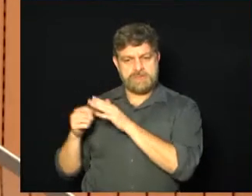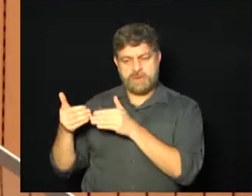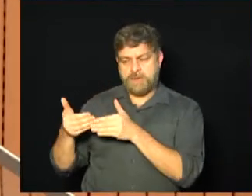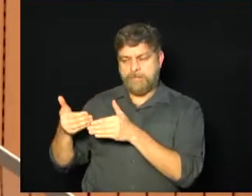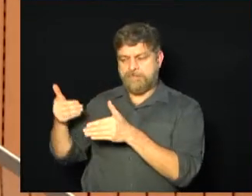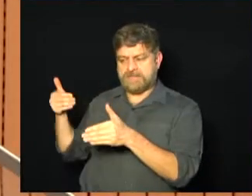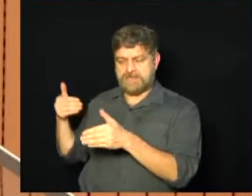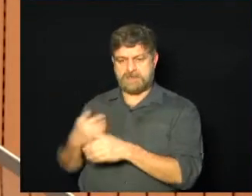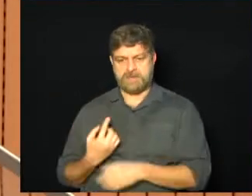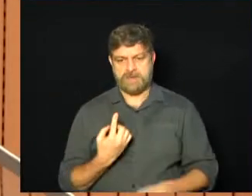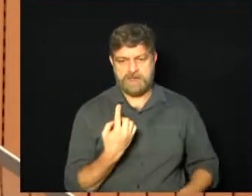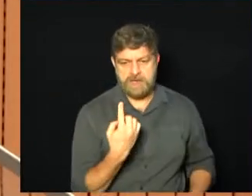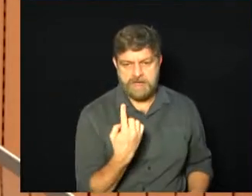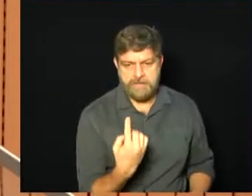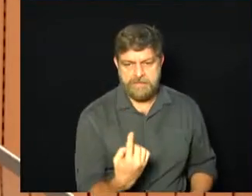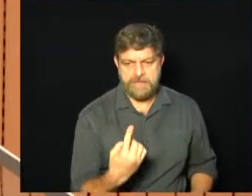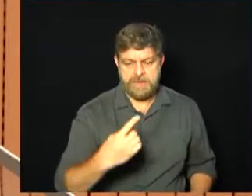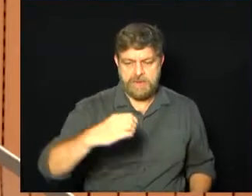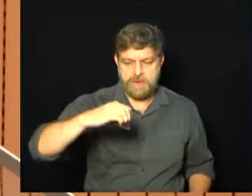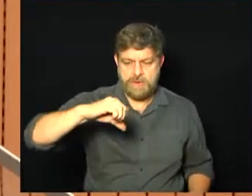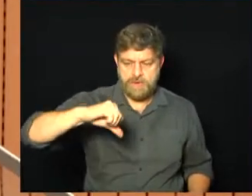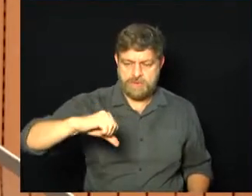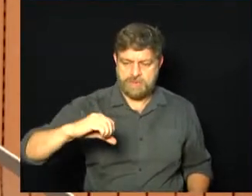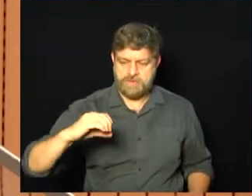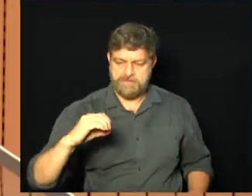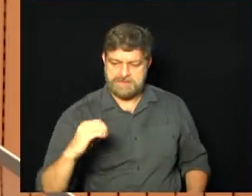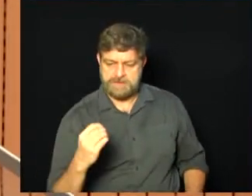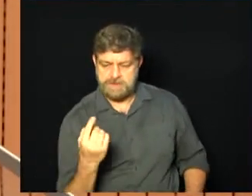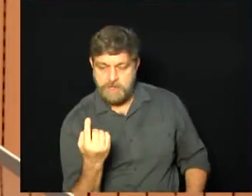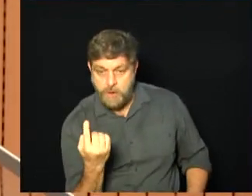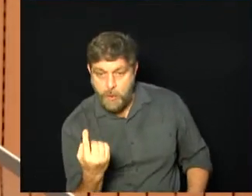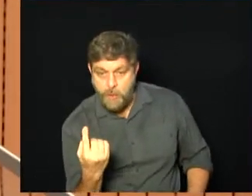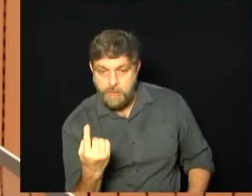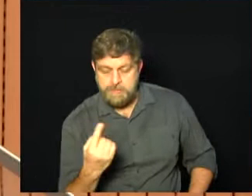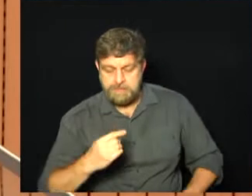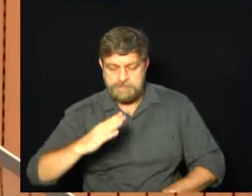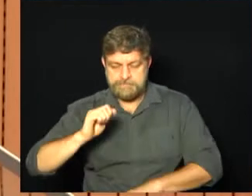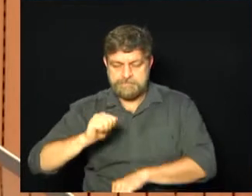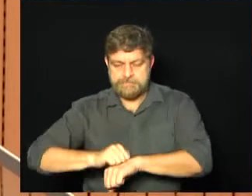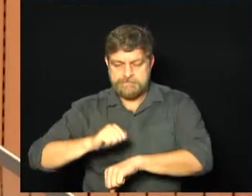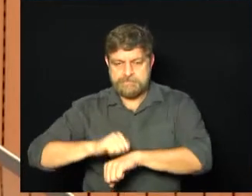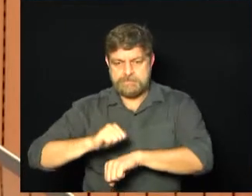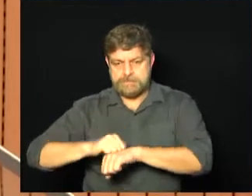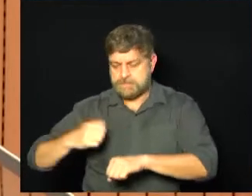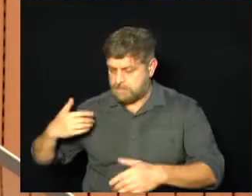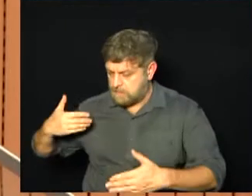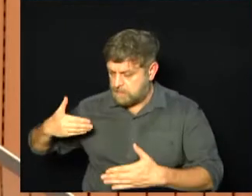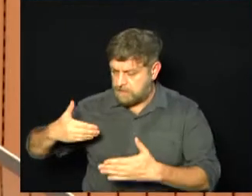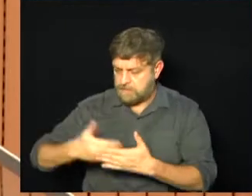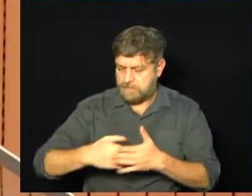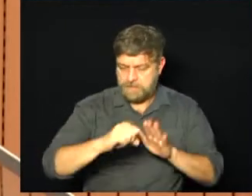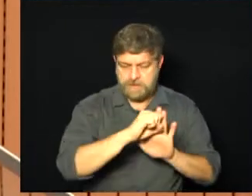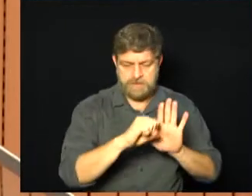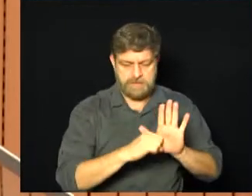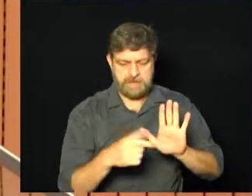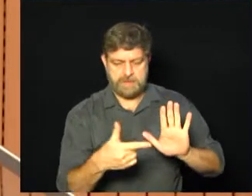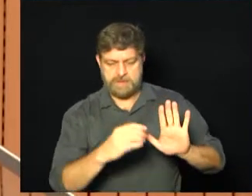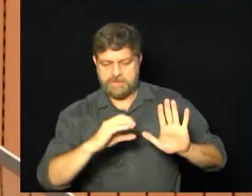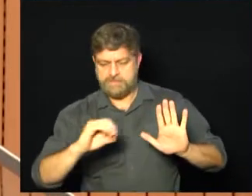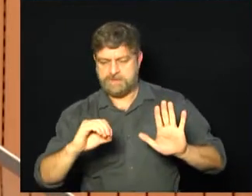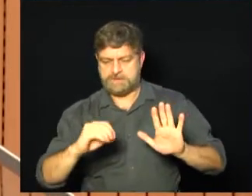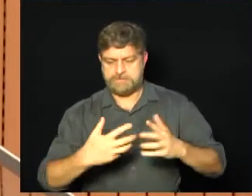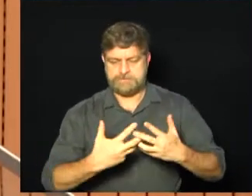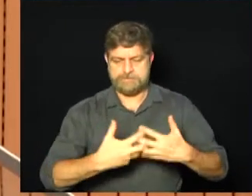em 1901, muito concretizou ao longo do século XX e